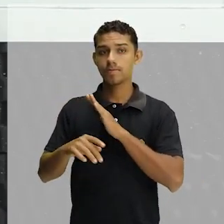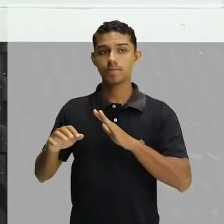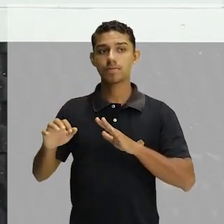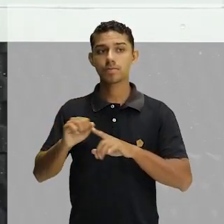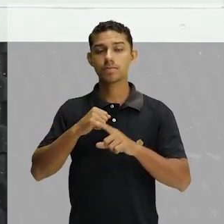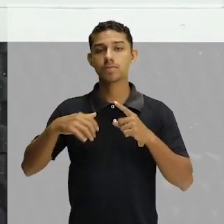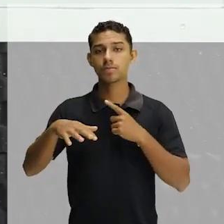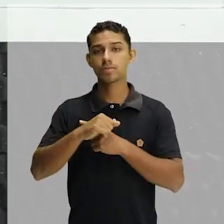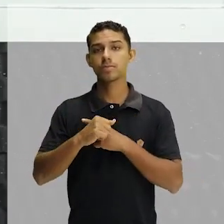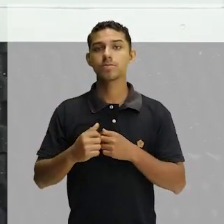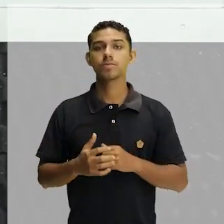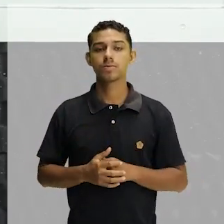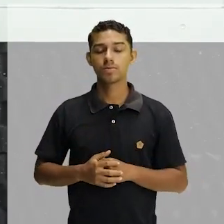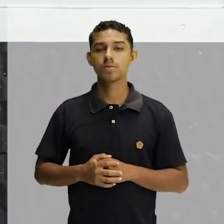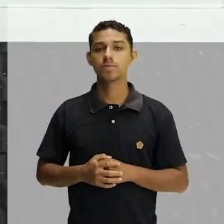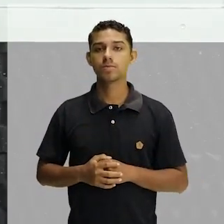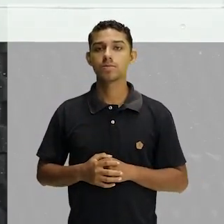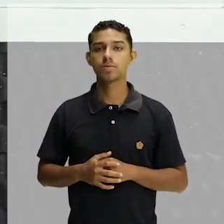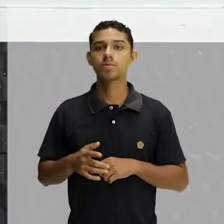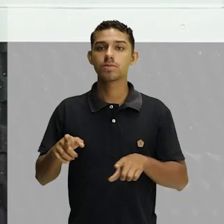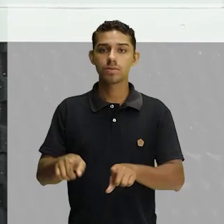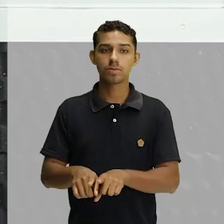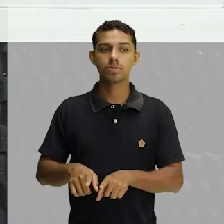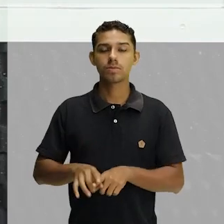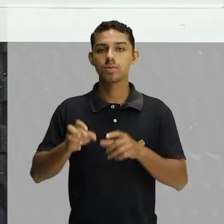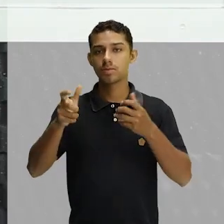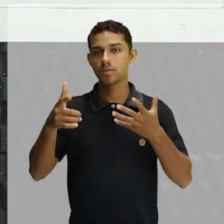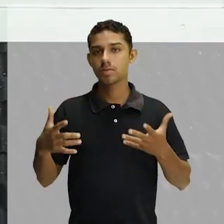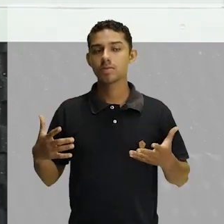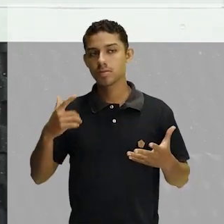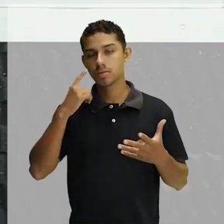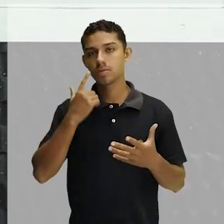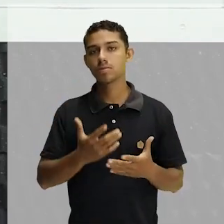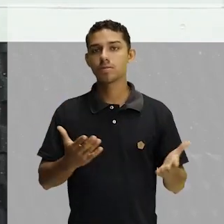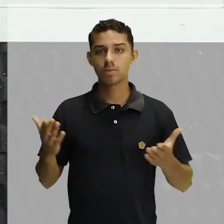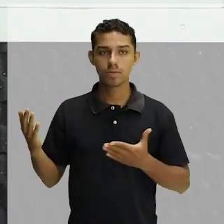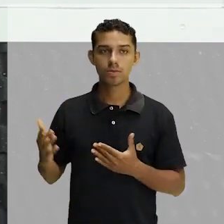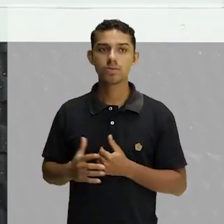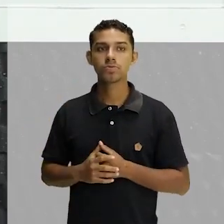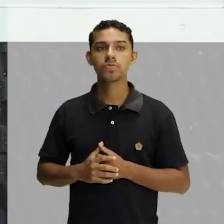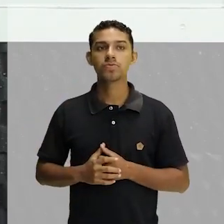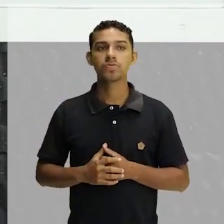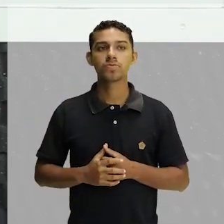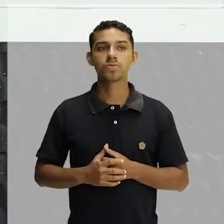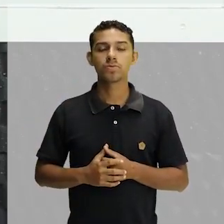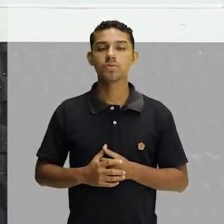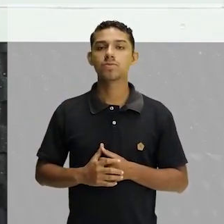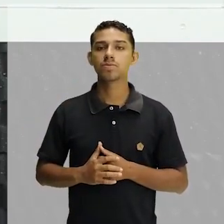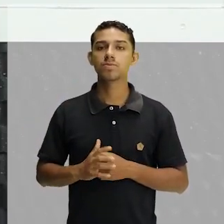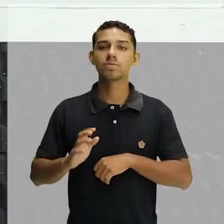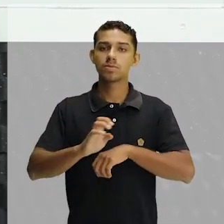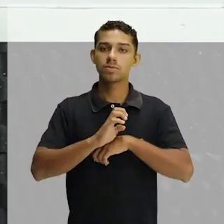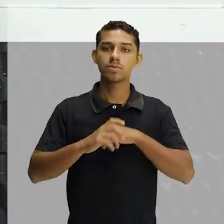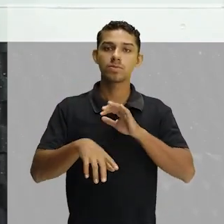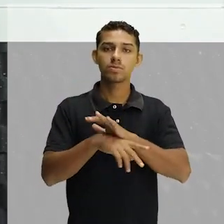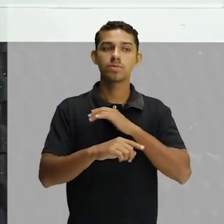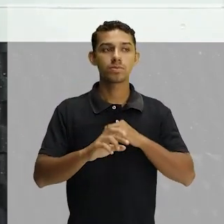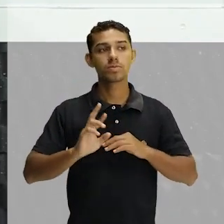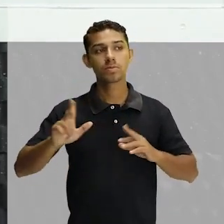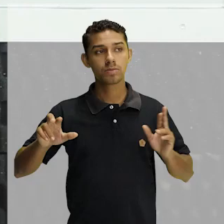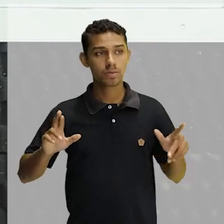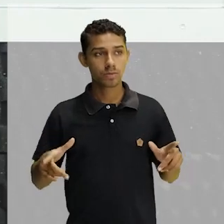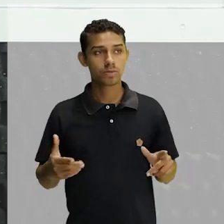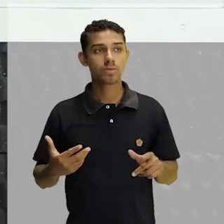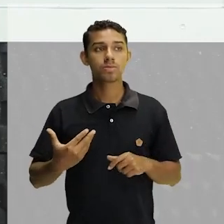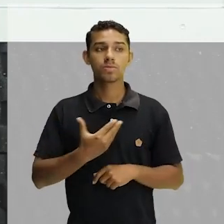isso que ele é contratualista, porque ele também vai falar de um estado de natureza. Só que nesse estado de natureza, diferentemente do